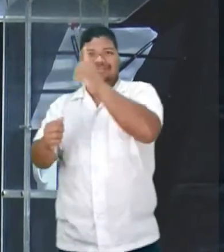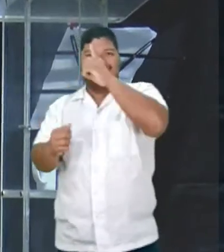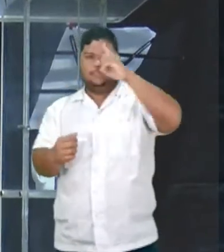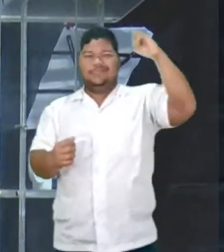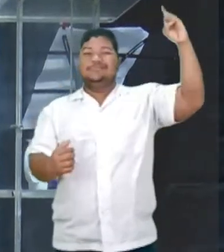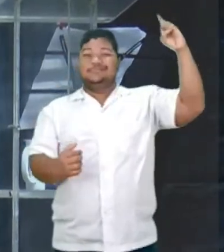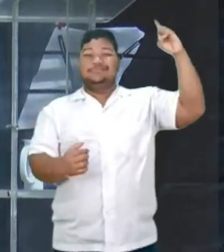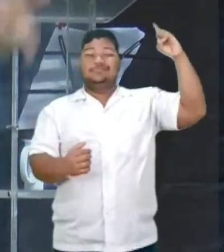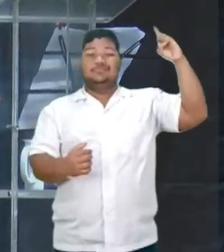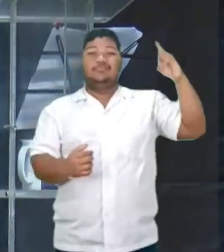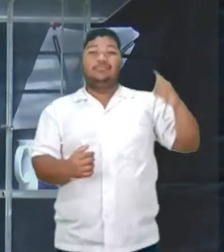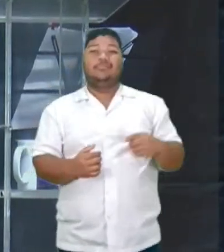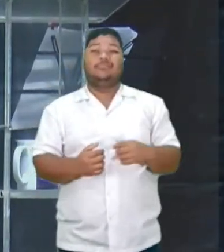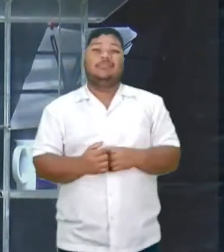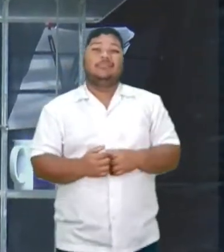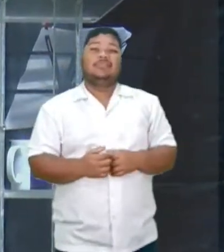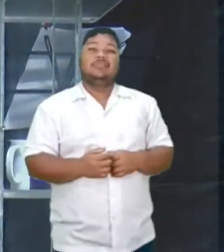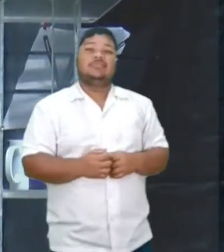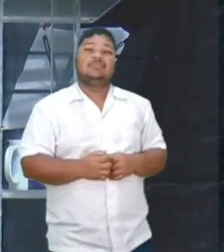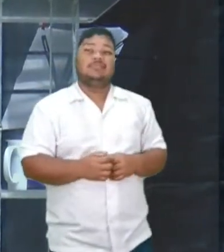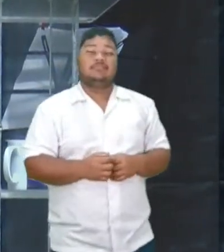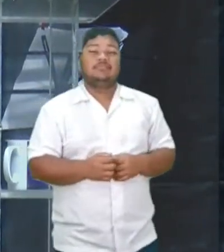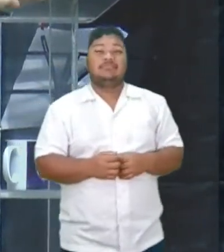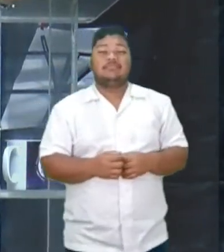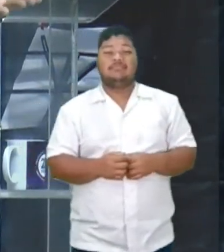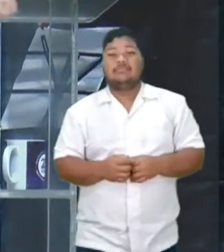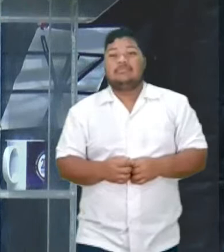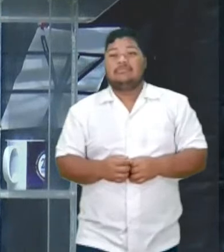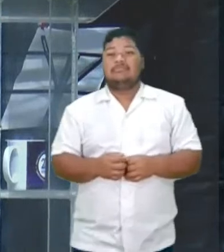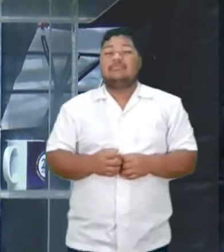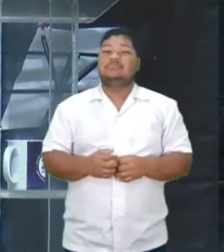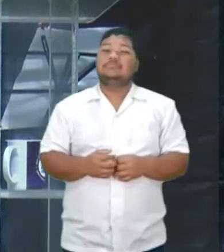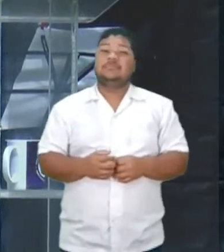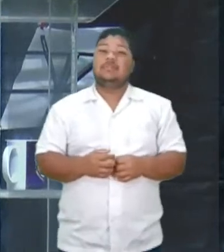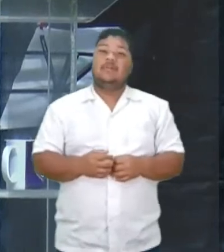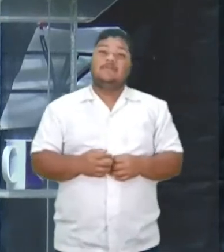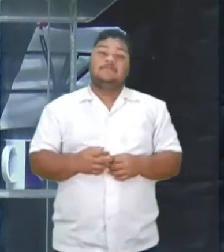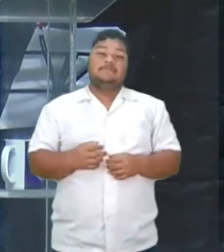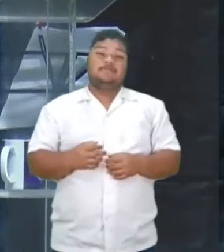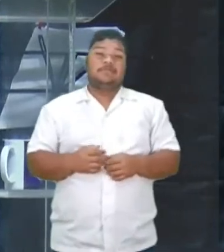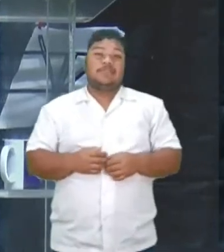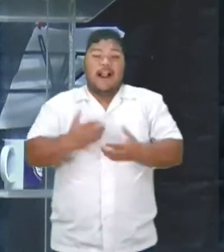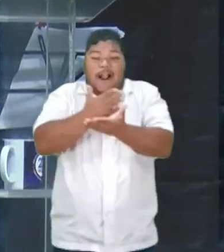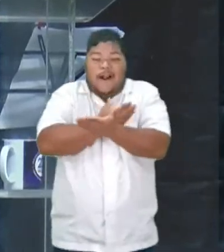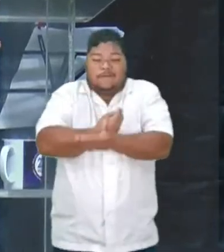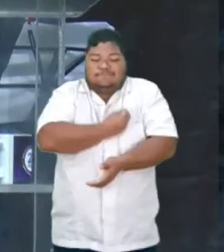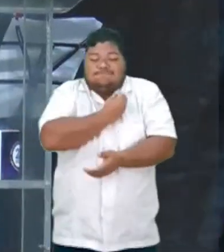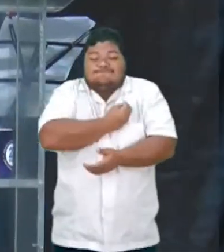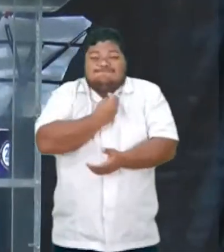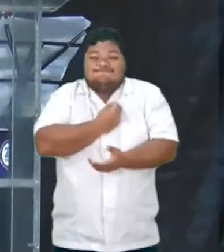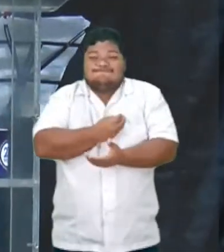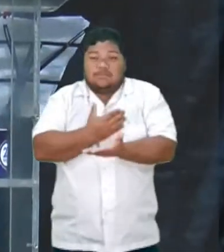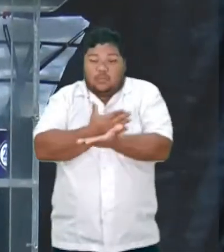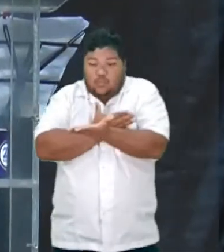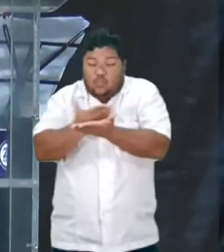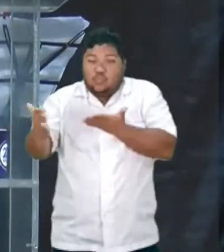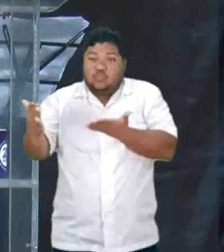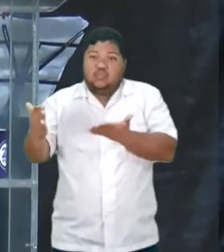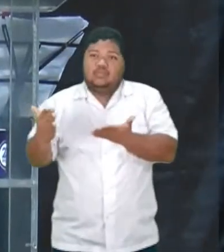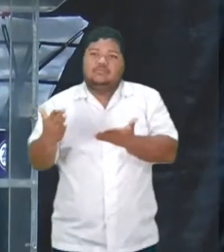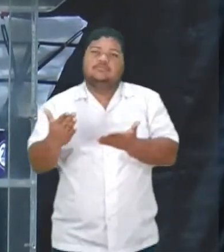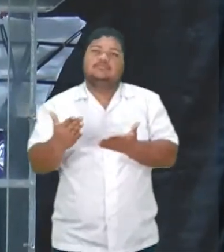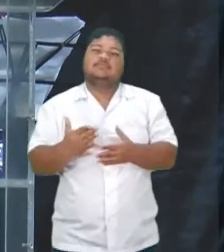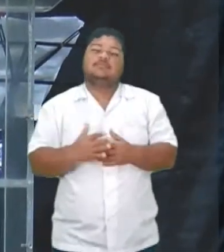é depois dos 9 meses que você vem ao mundo, não. A vida começa na fecundação. Quando houve a